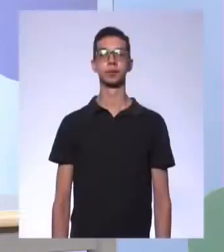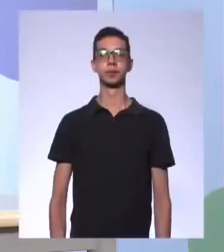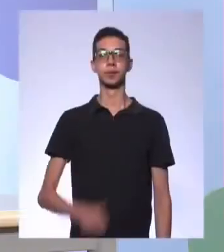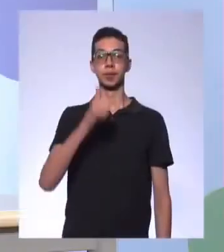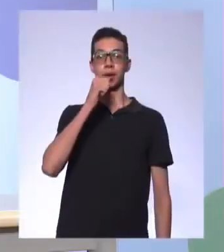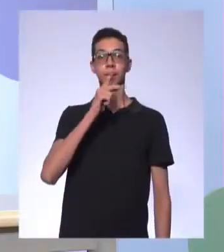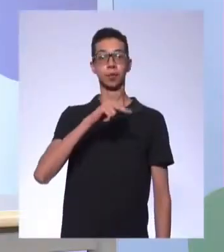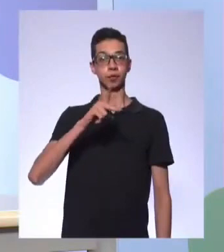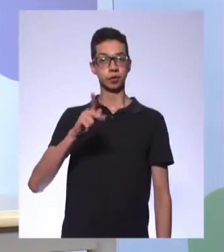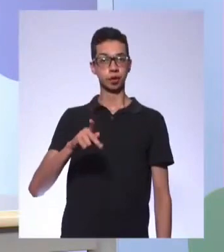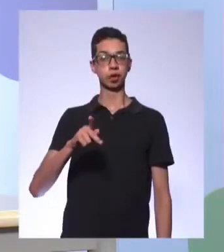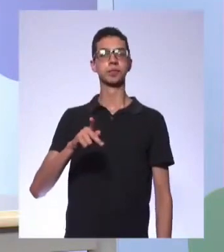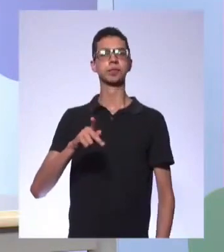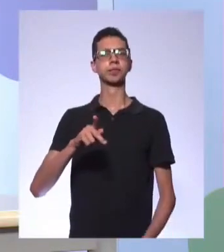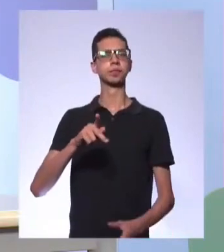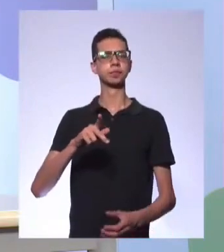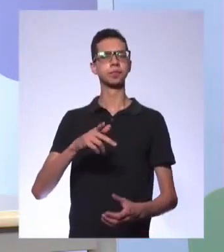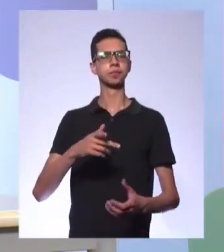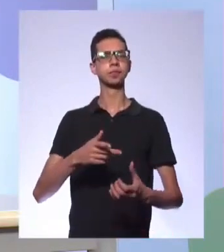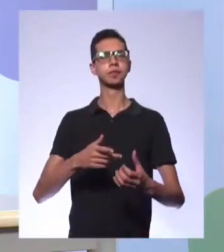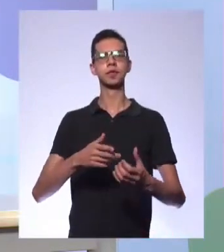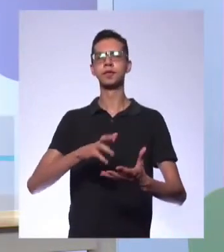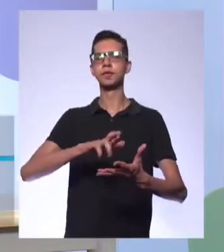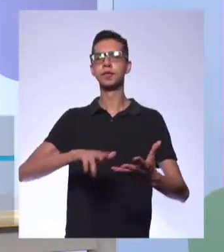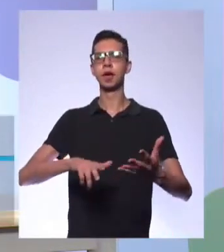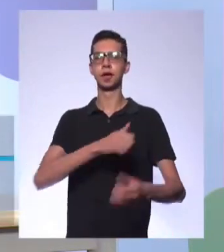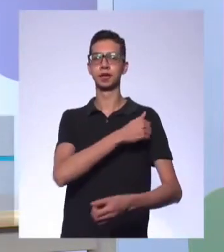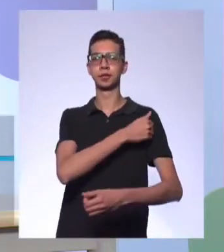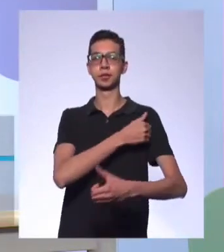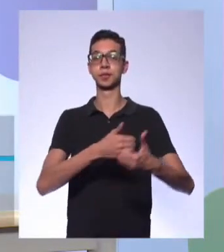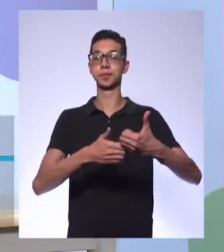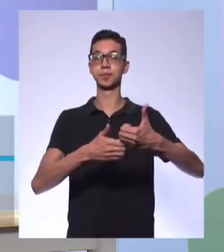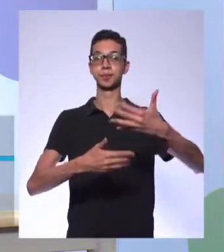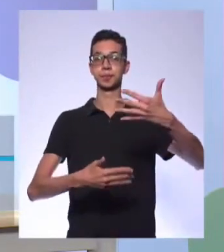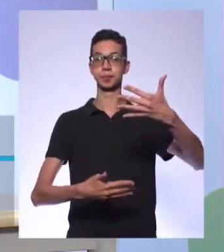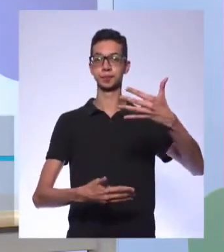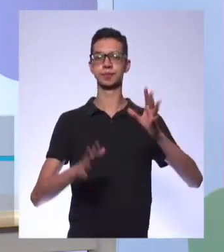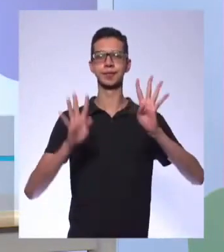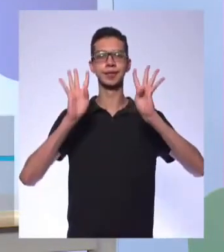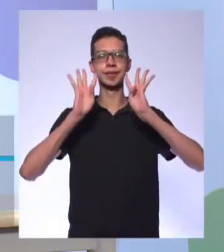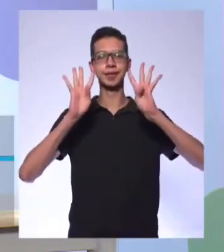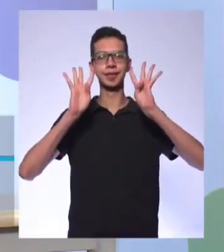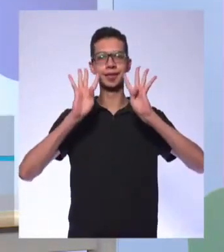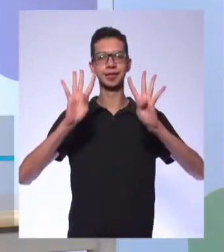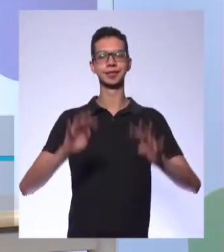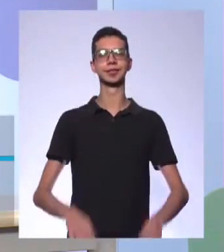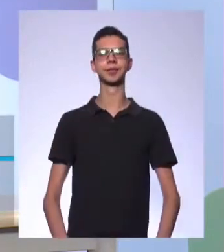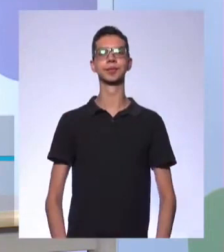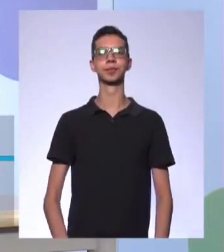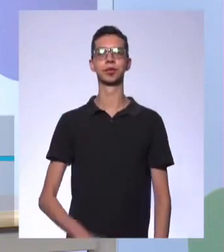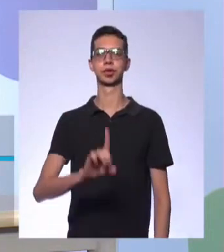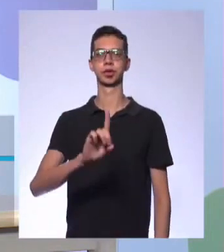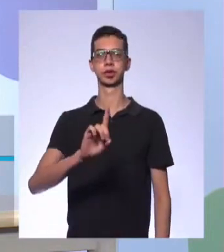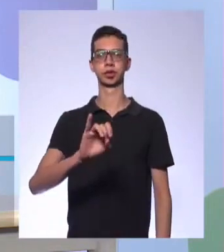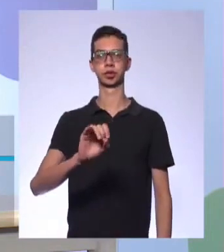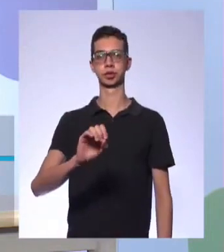Professora Márcia, o pessoal está afinadíssimo aqui, muita interação, muito legal. Ó, o